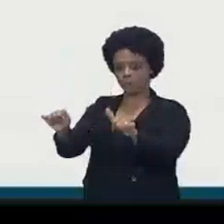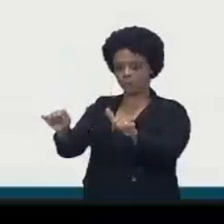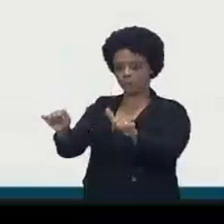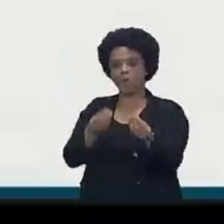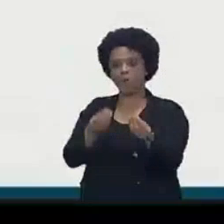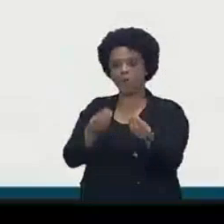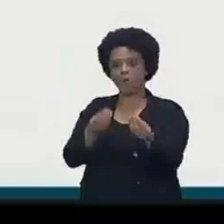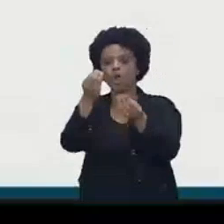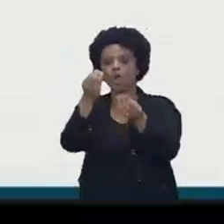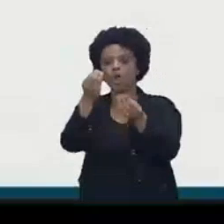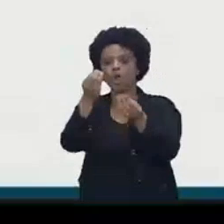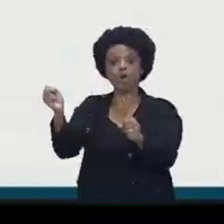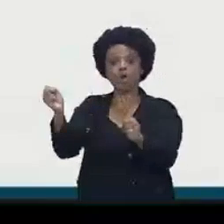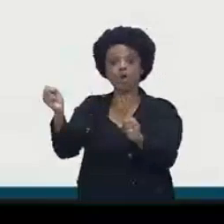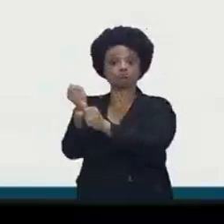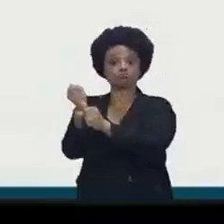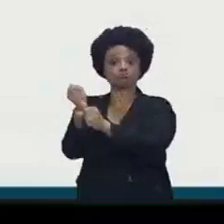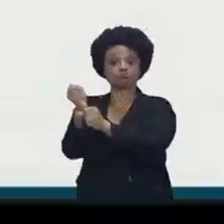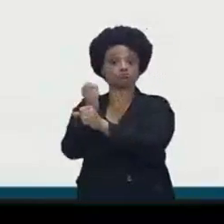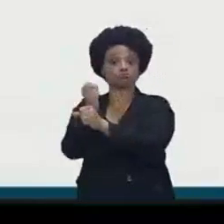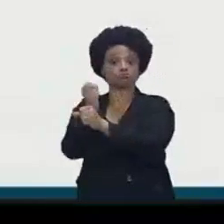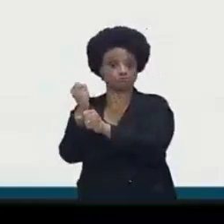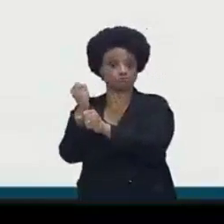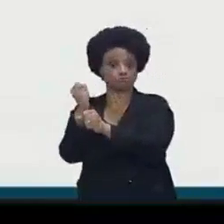como construir